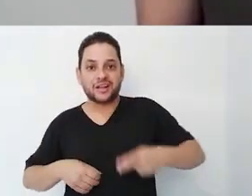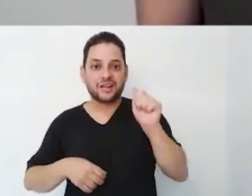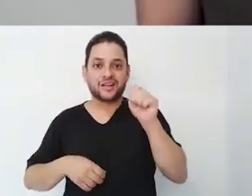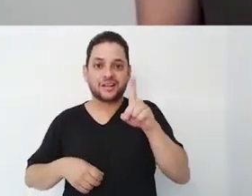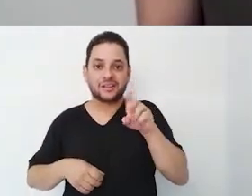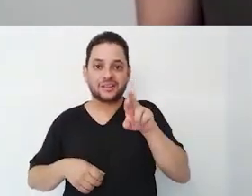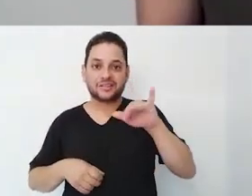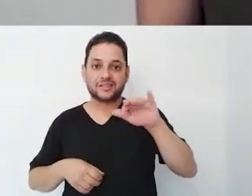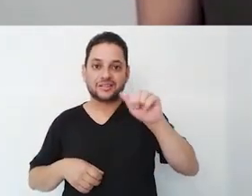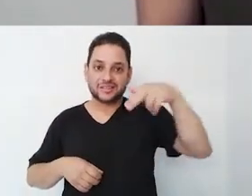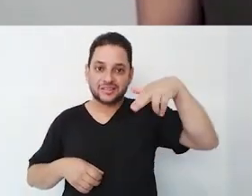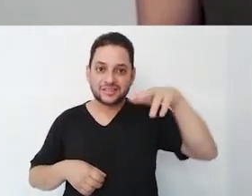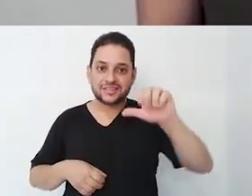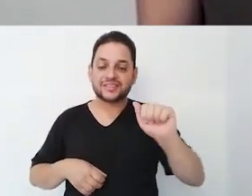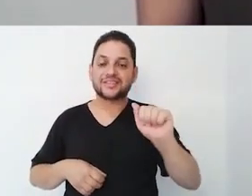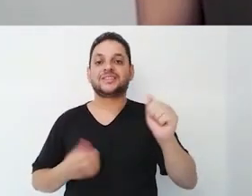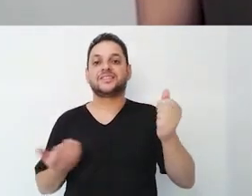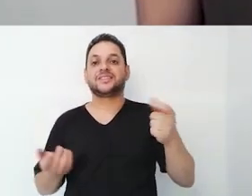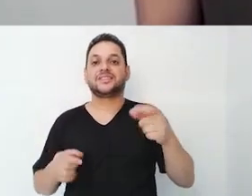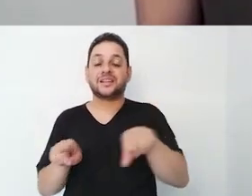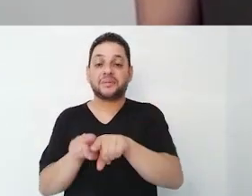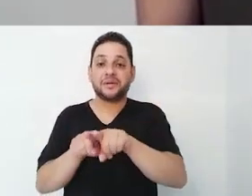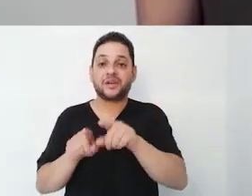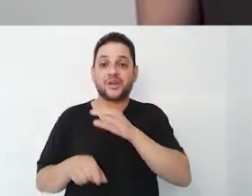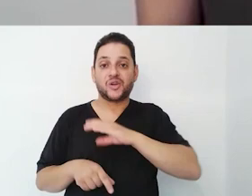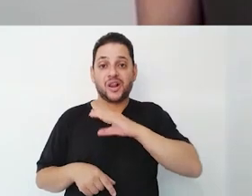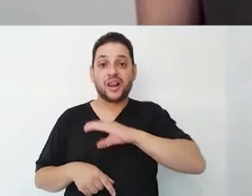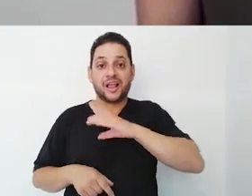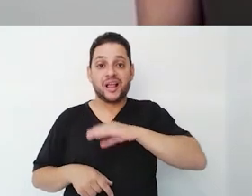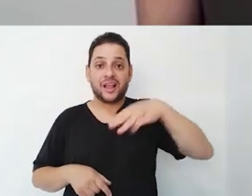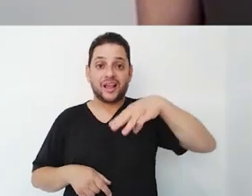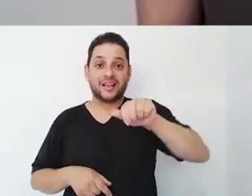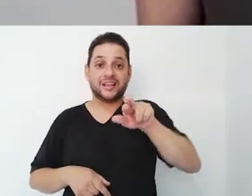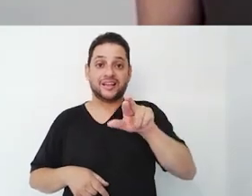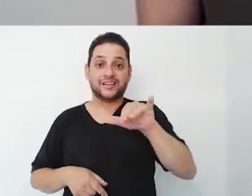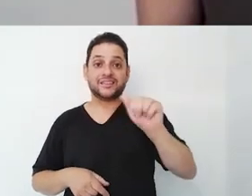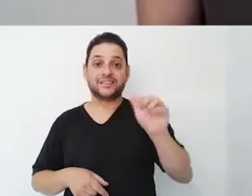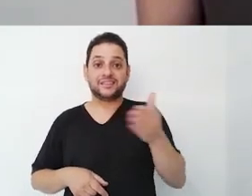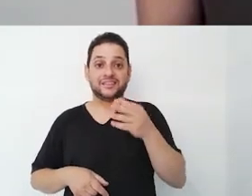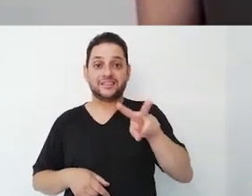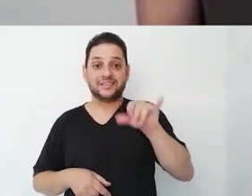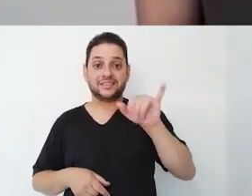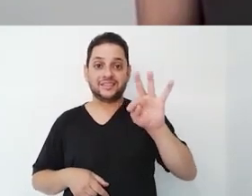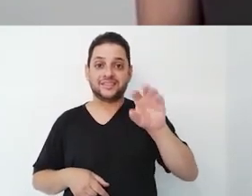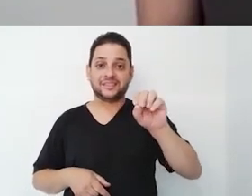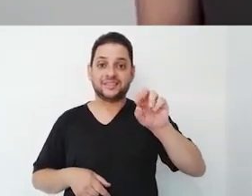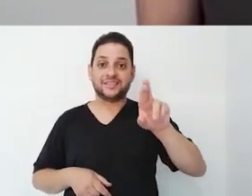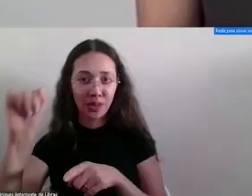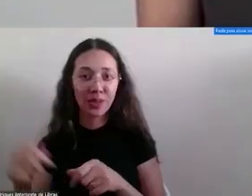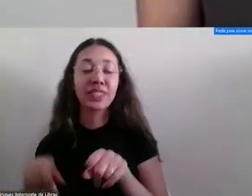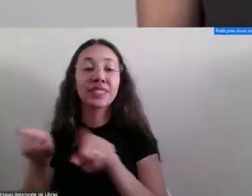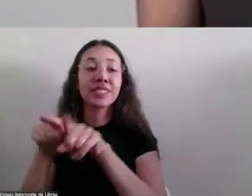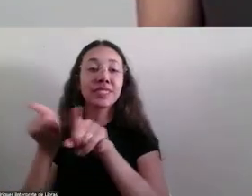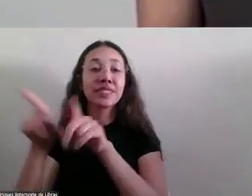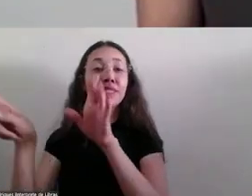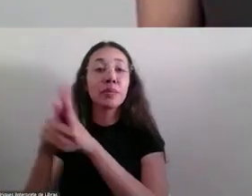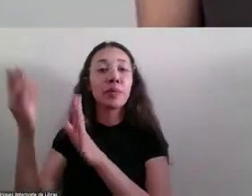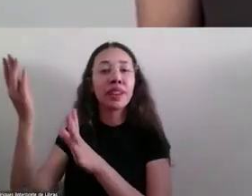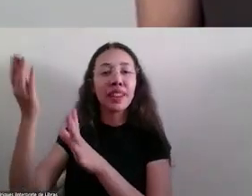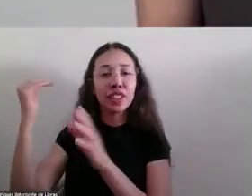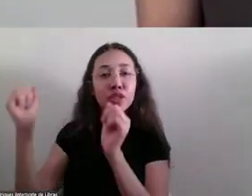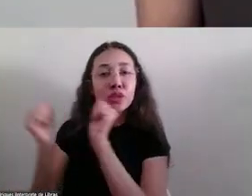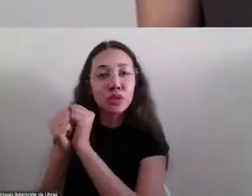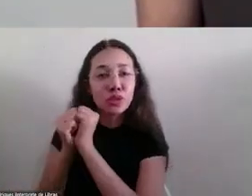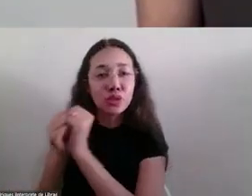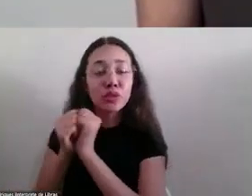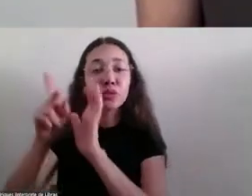Adriana Dalboni, e também a minha colega Maria Vitória, que compôs junto comigo os núcleos, o projeto piloto, né, no